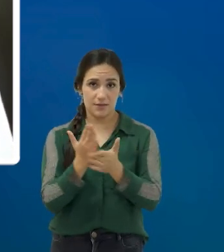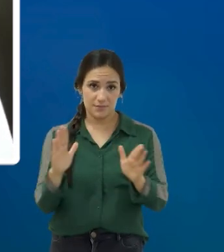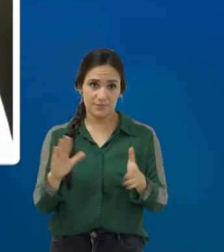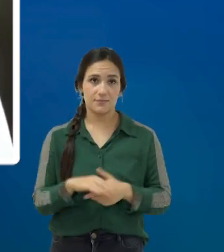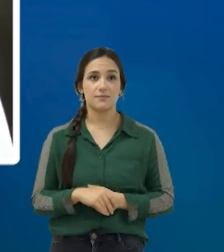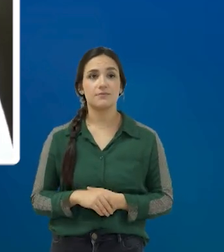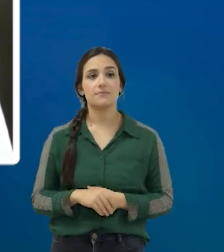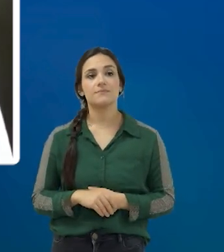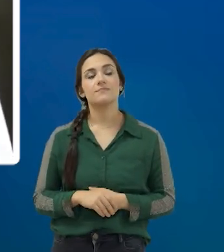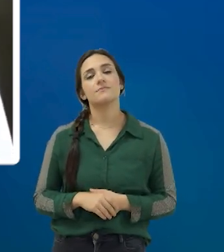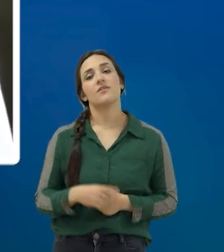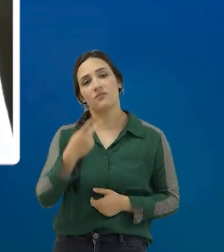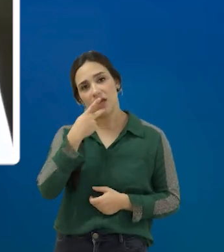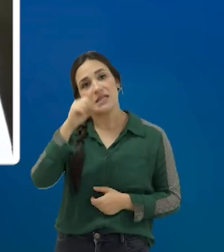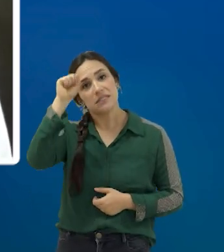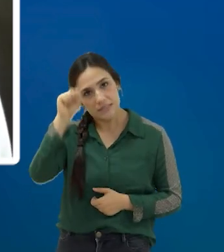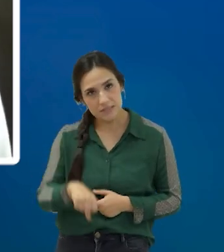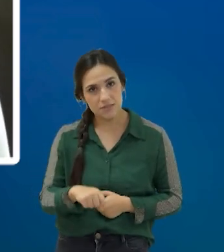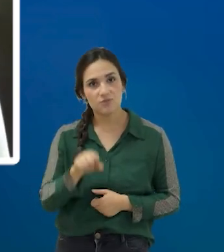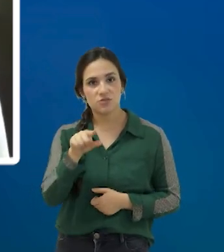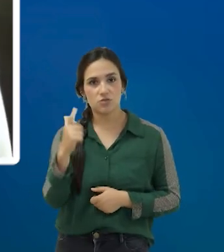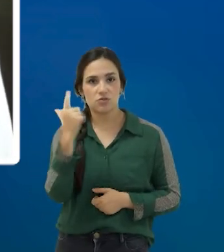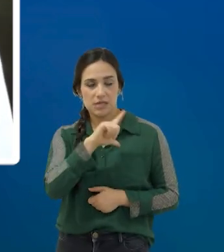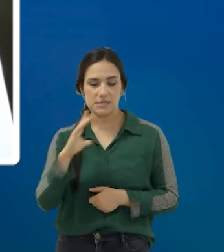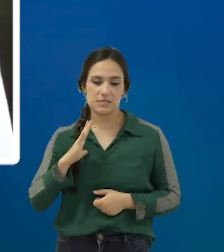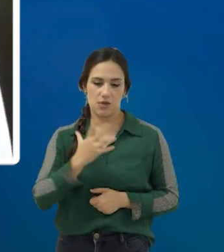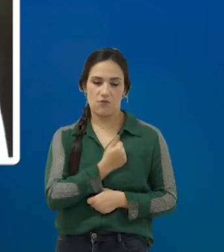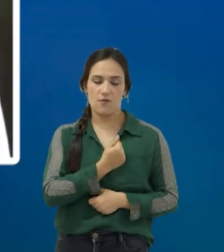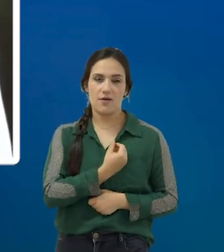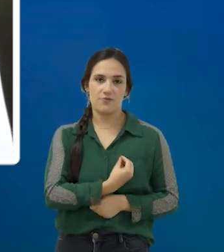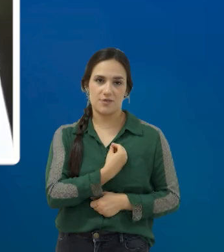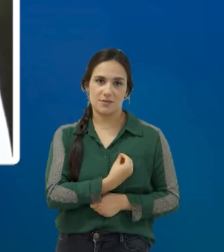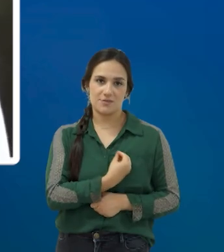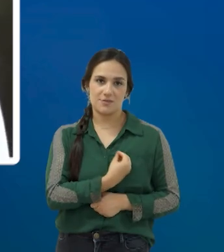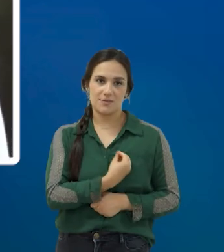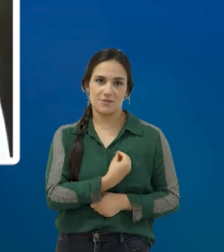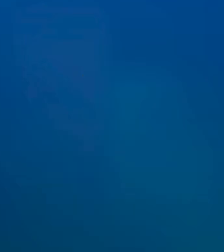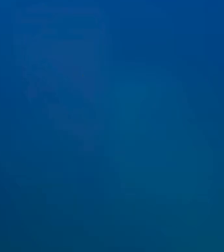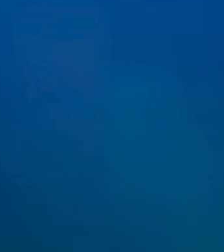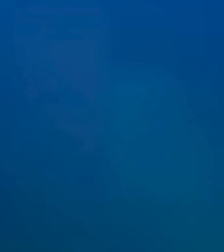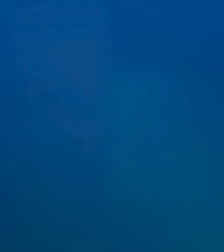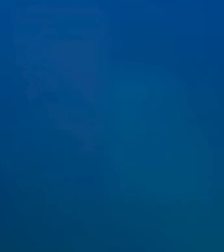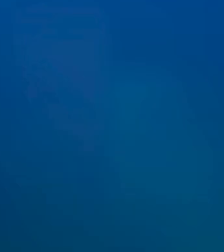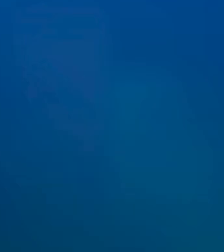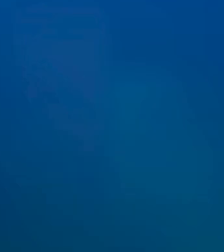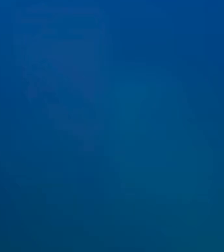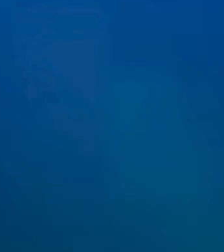O programa Saúde em Foco fica por aqui. Diga sim para salvar uma vida.